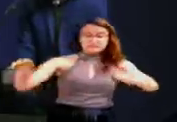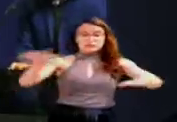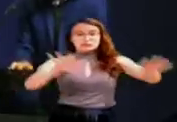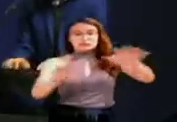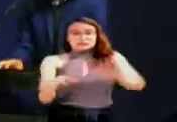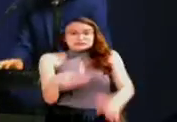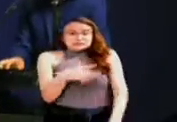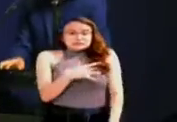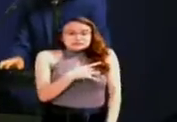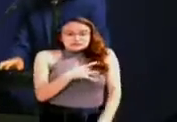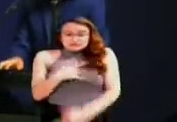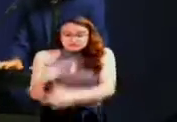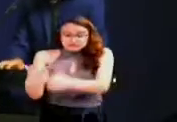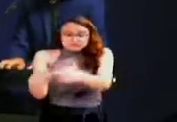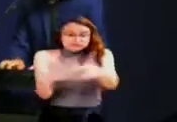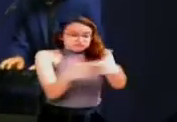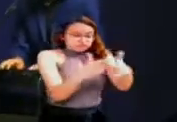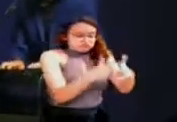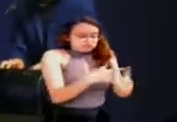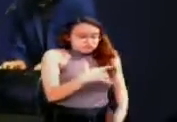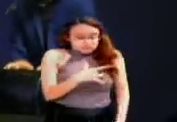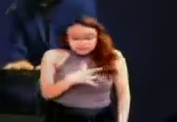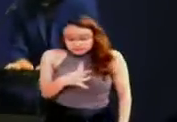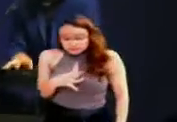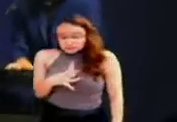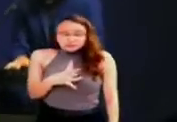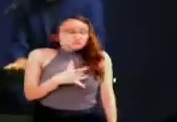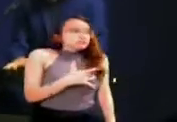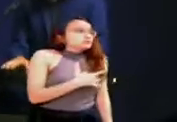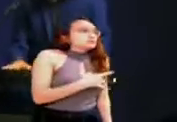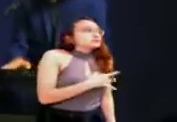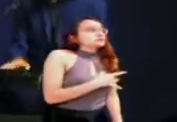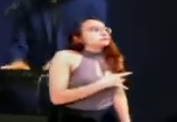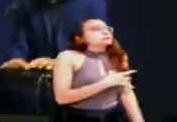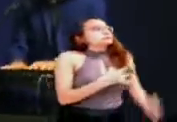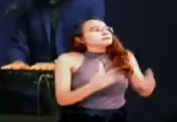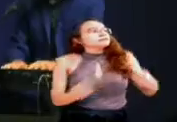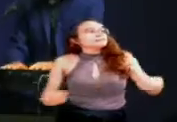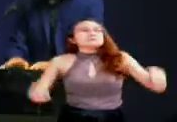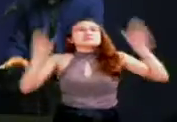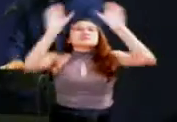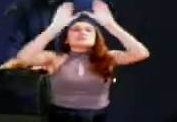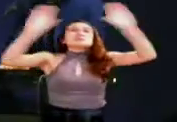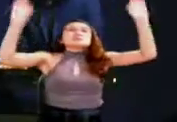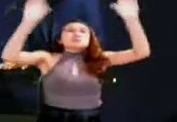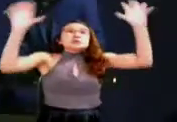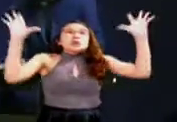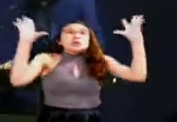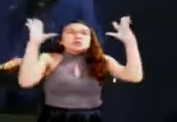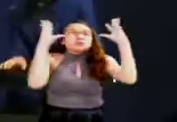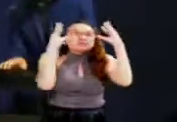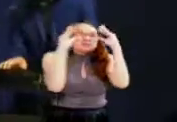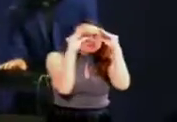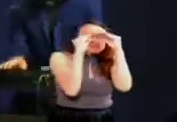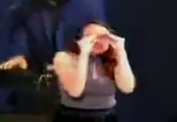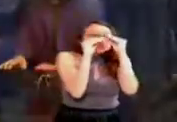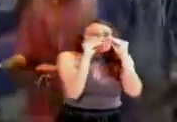revolta, as ondas nos dão pavor, o céu se reveste de